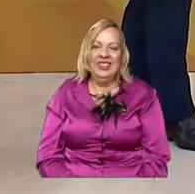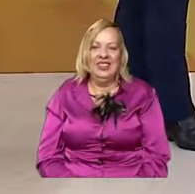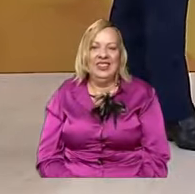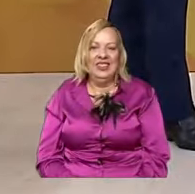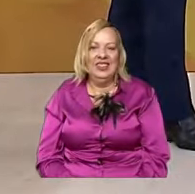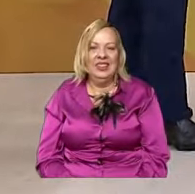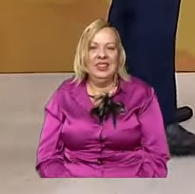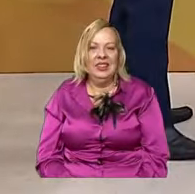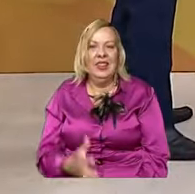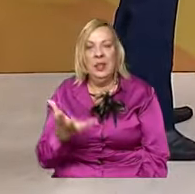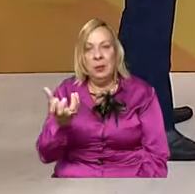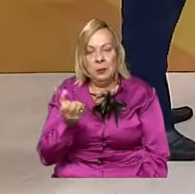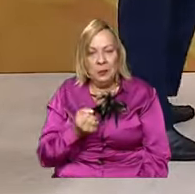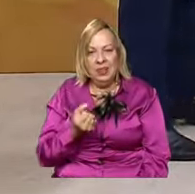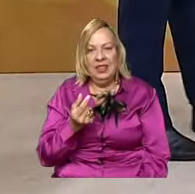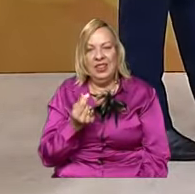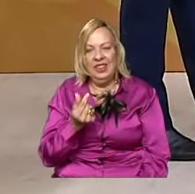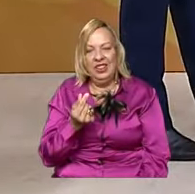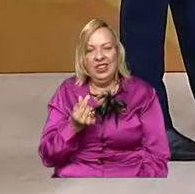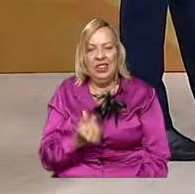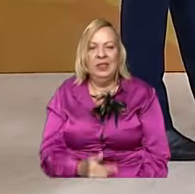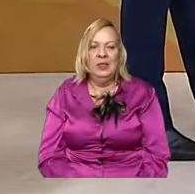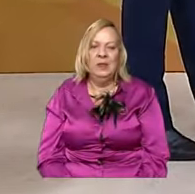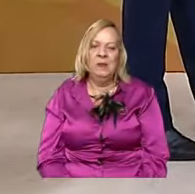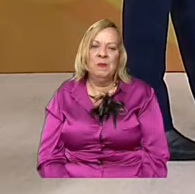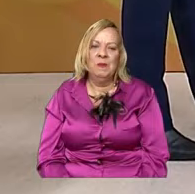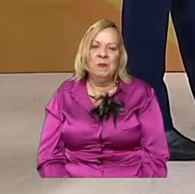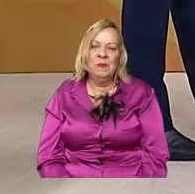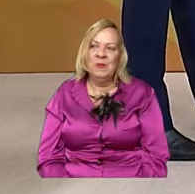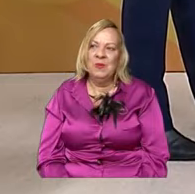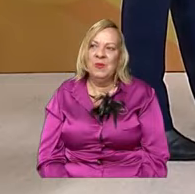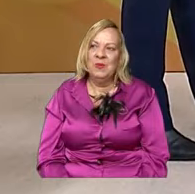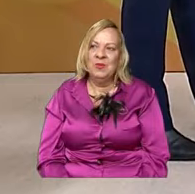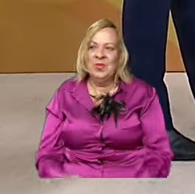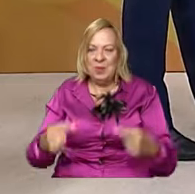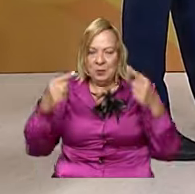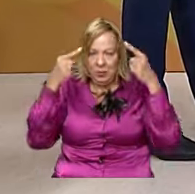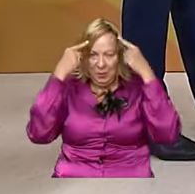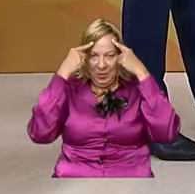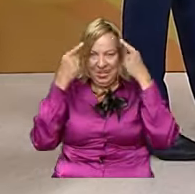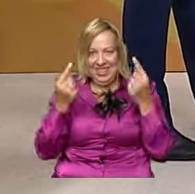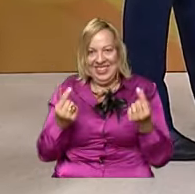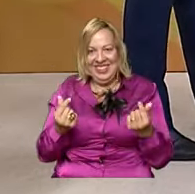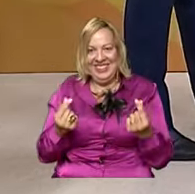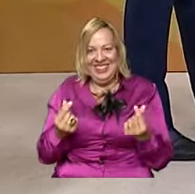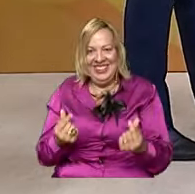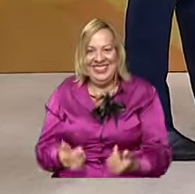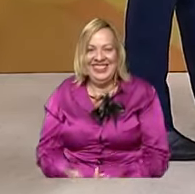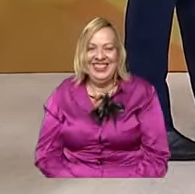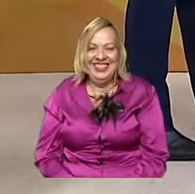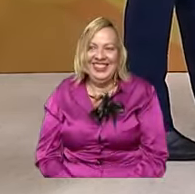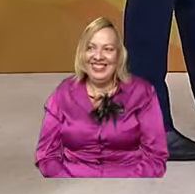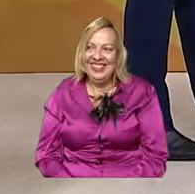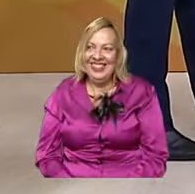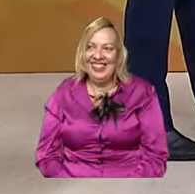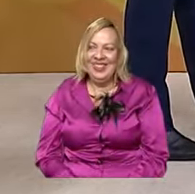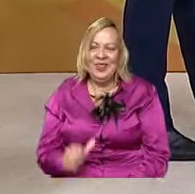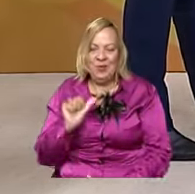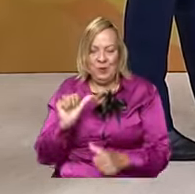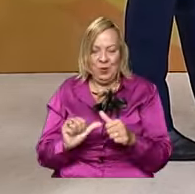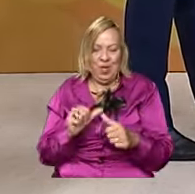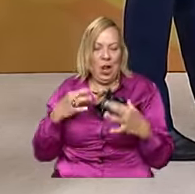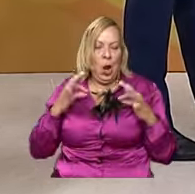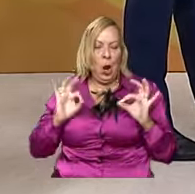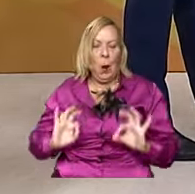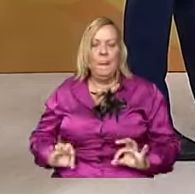dinheiro também, confesso pra vocês, né? Vocês, hein? Só pensando, mano, hein? O time das mulheres pra trocar que o guarda-roupa, comprar